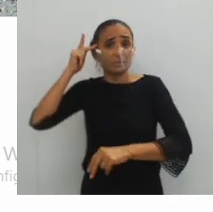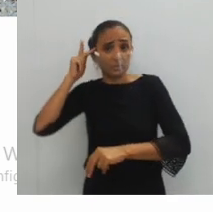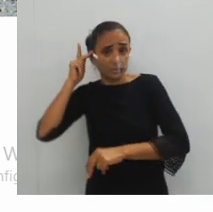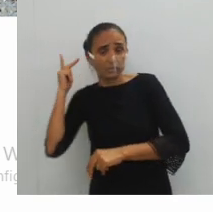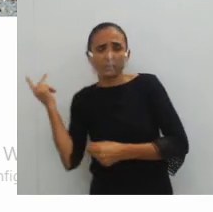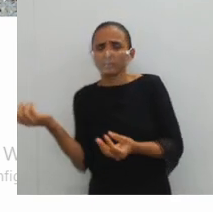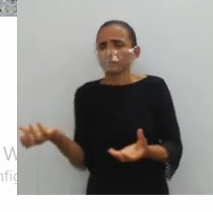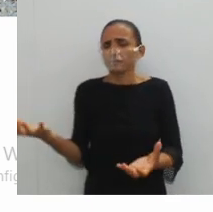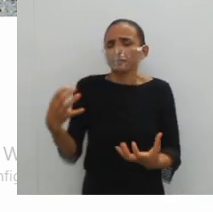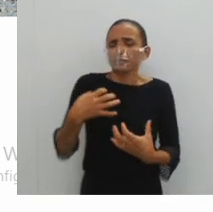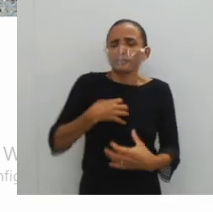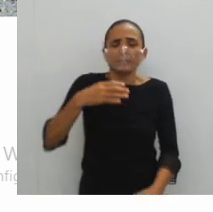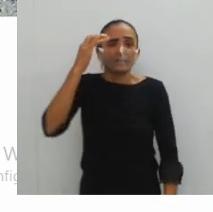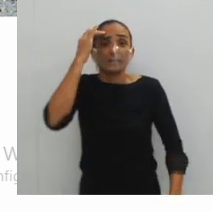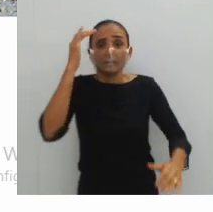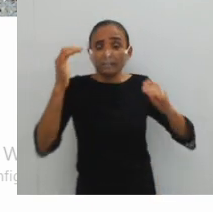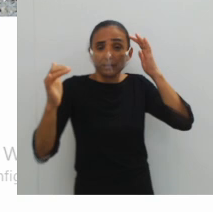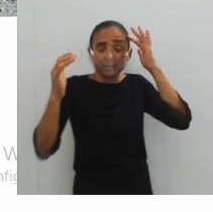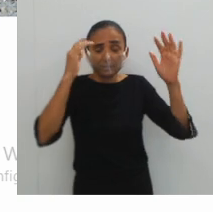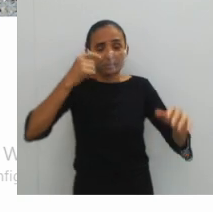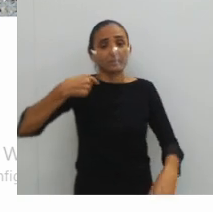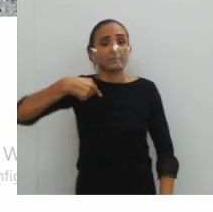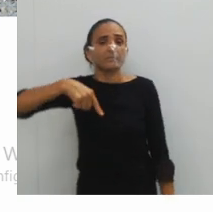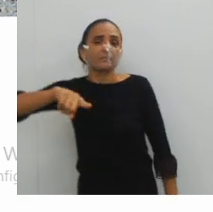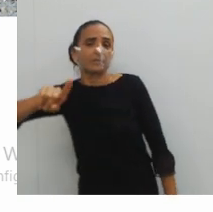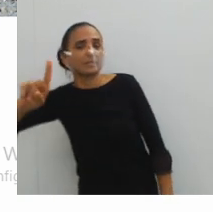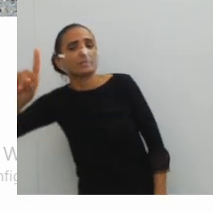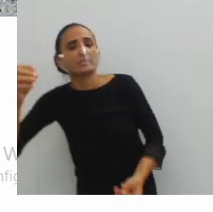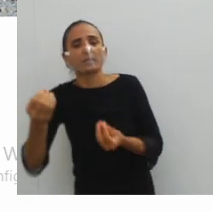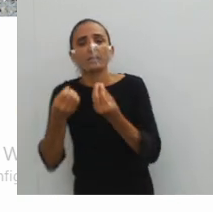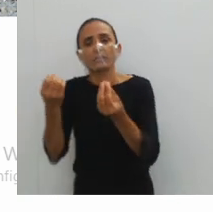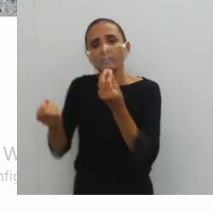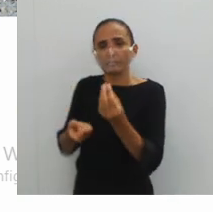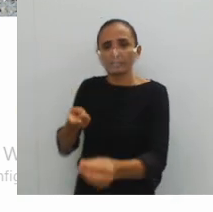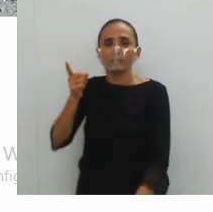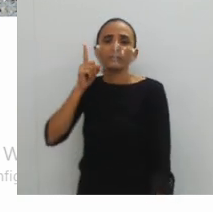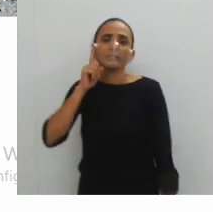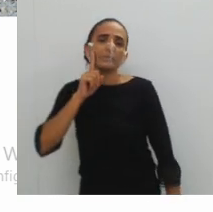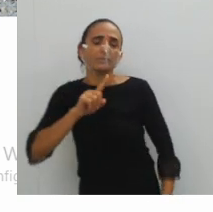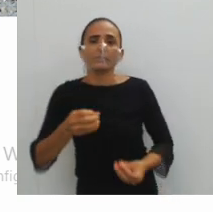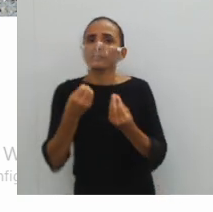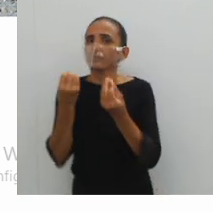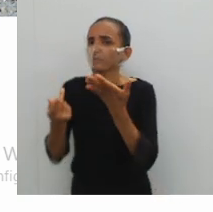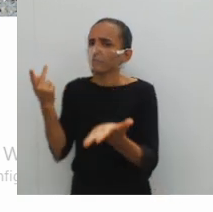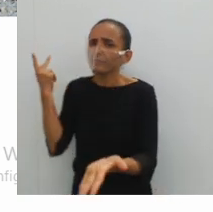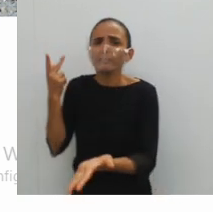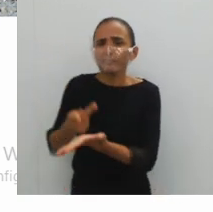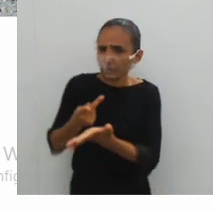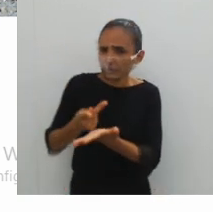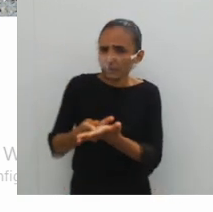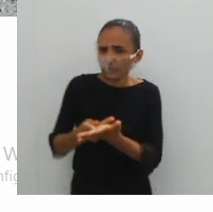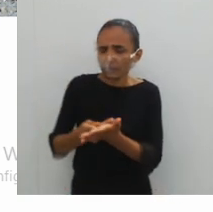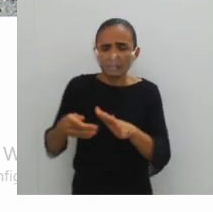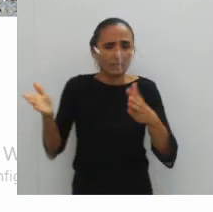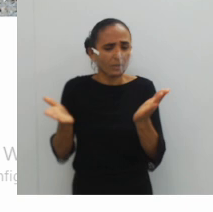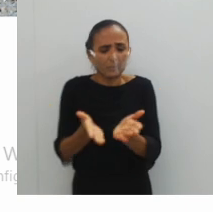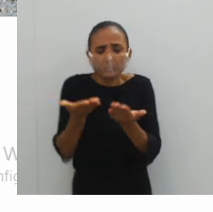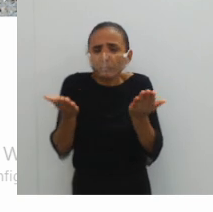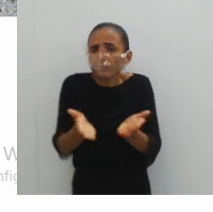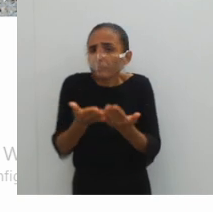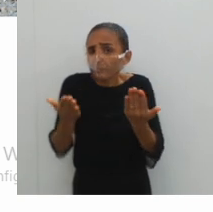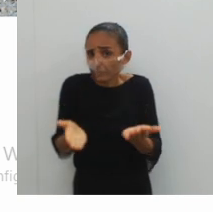um sonho de viver nos Estados Unidos, pela condição econômica que o país, naquela época, era bem pobrinho.